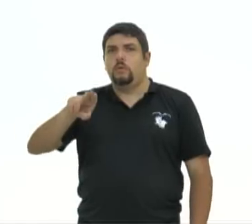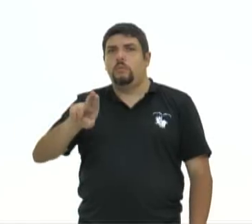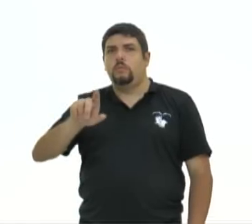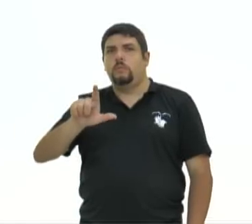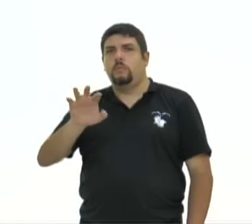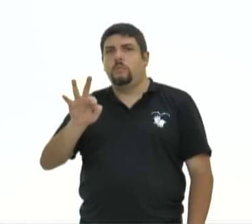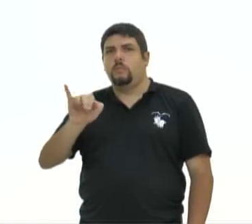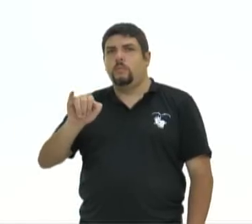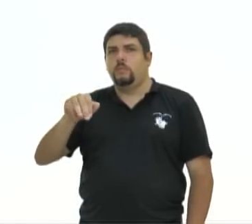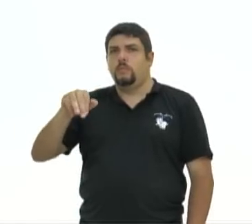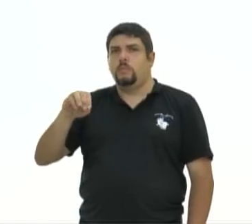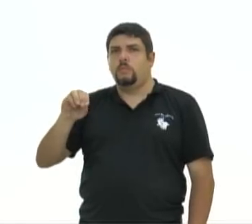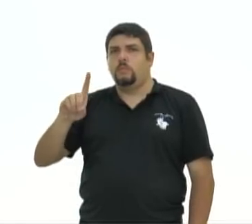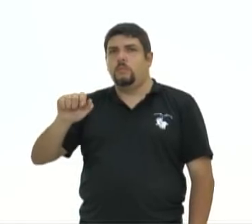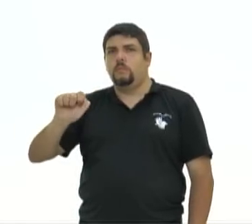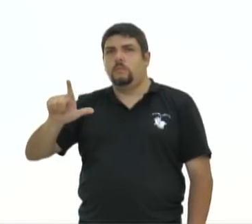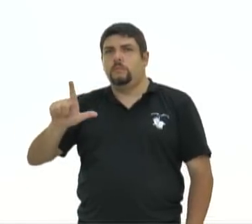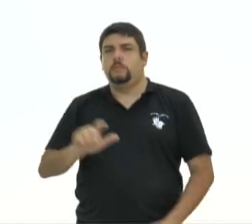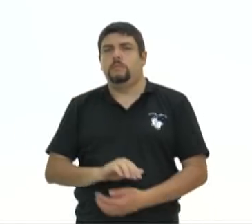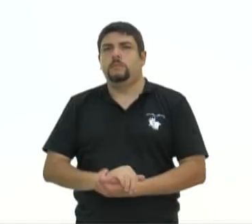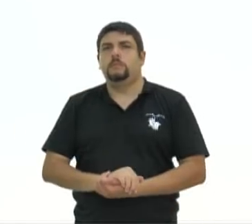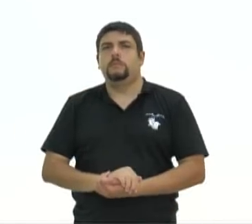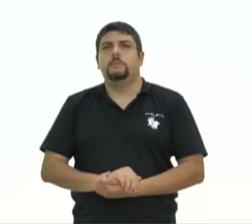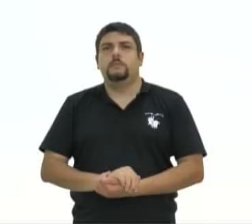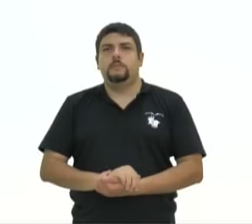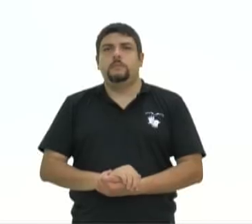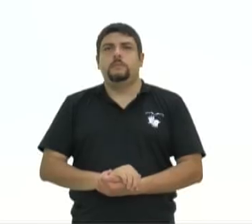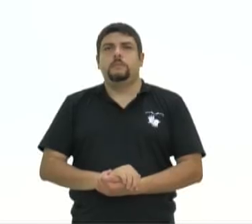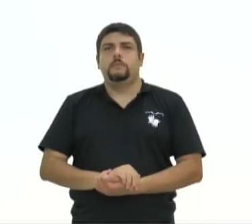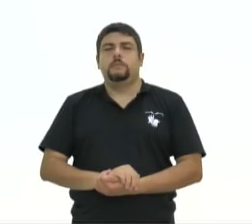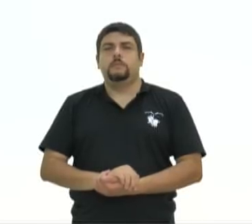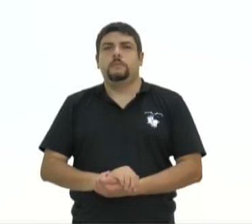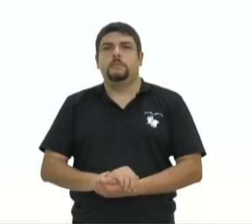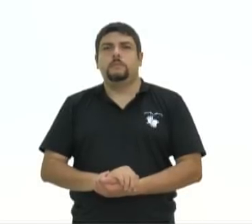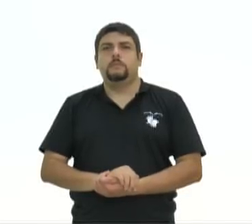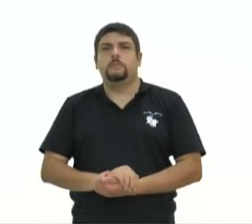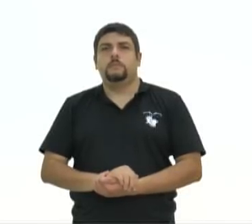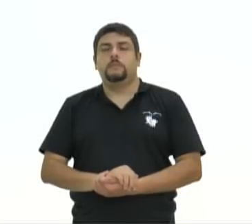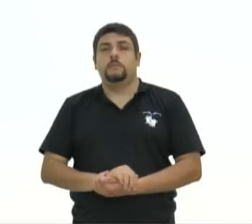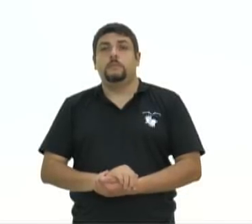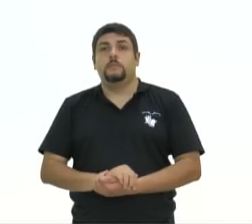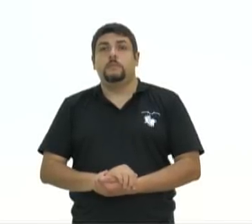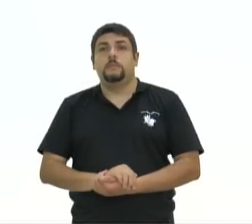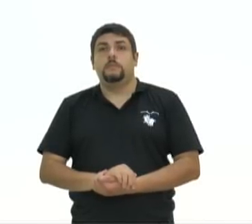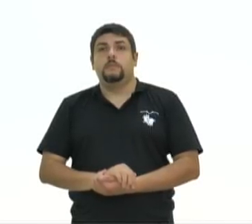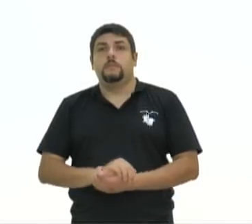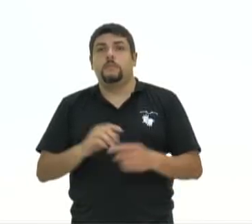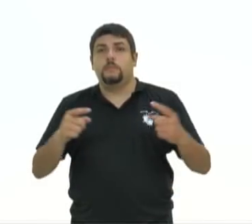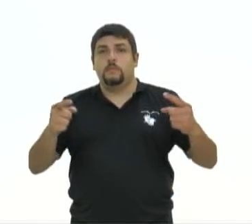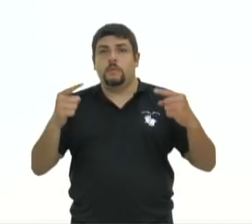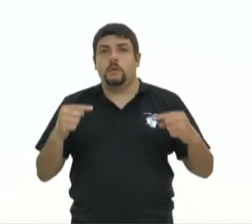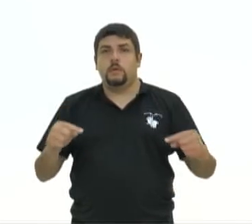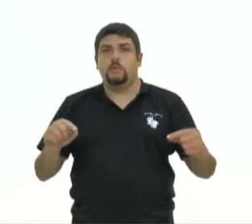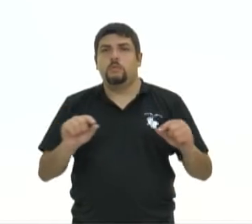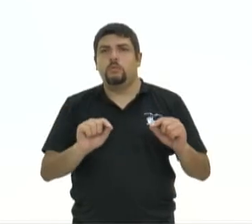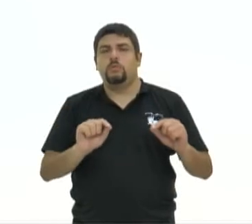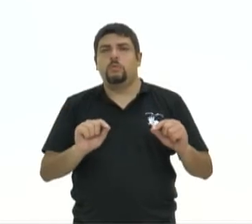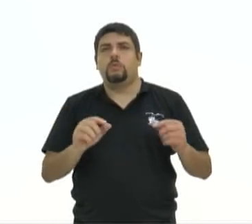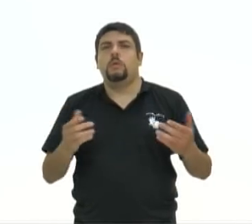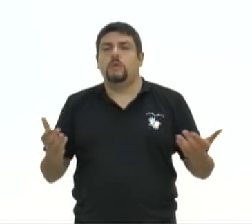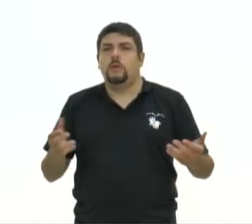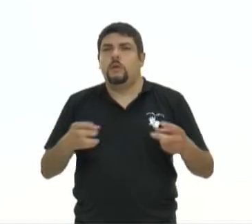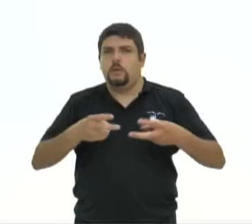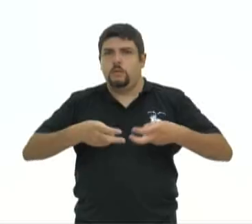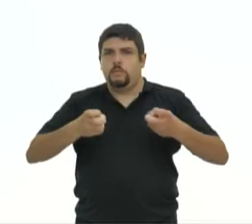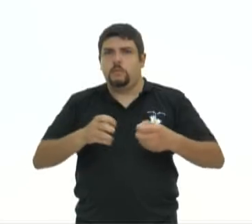olhada? Número 4. Certo? Agora, na última sequência, só sobrou quem? Sobrou o amodal. Repare que